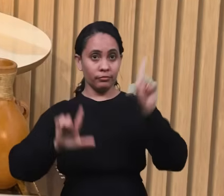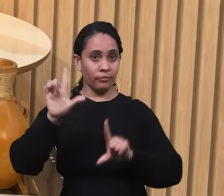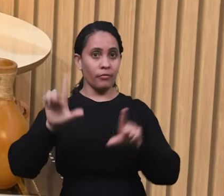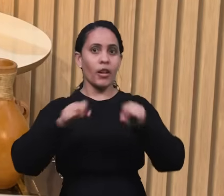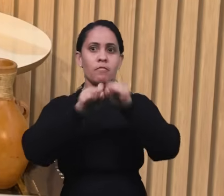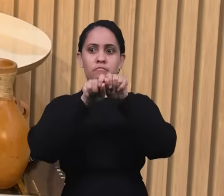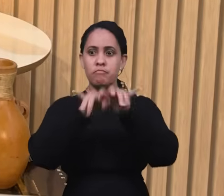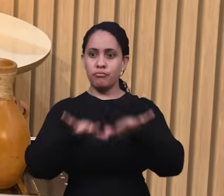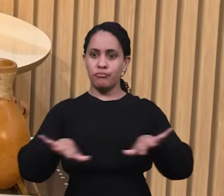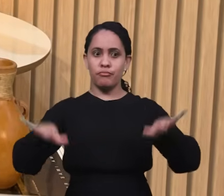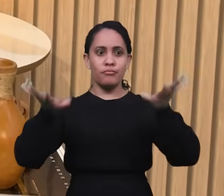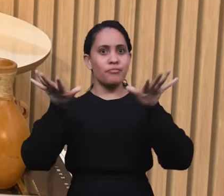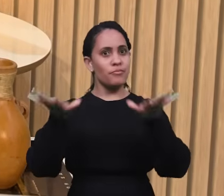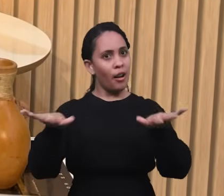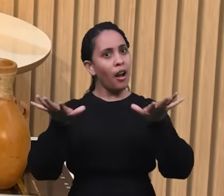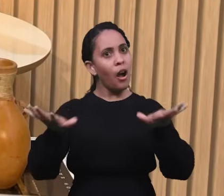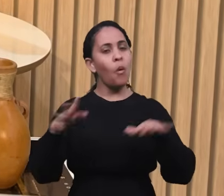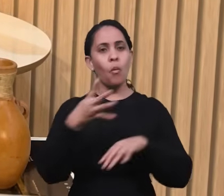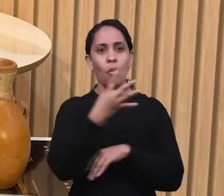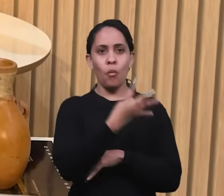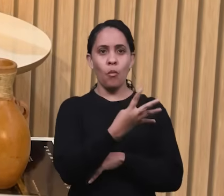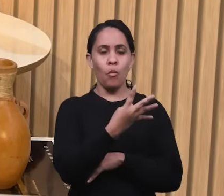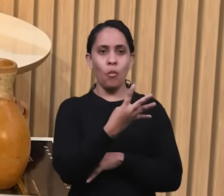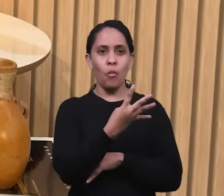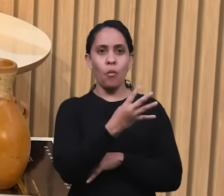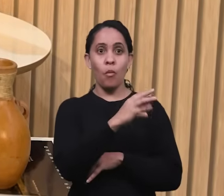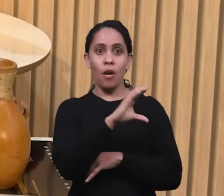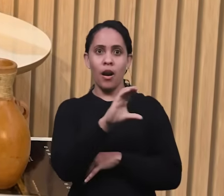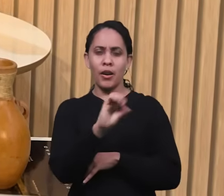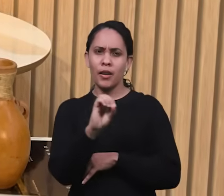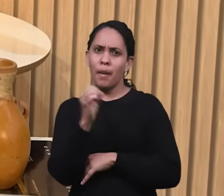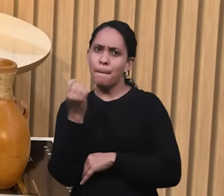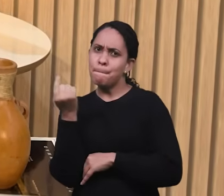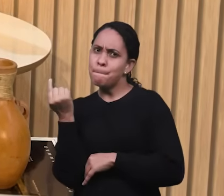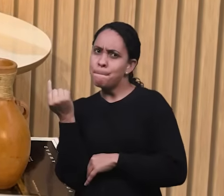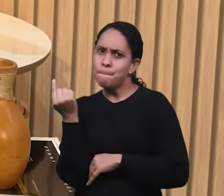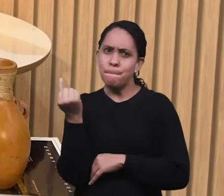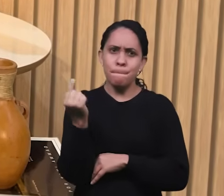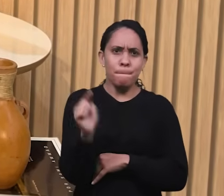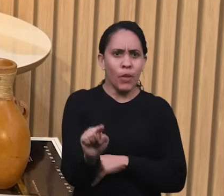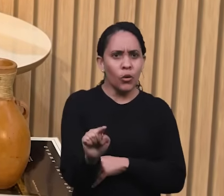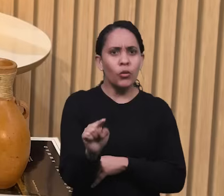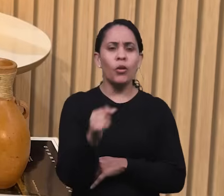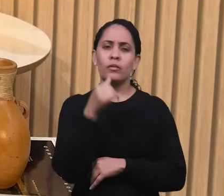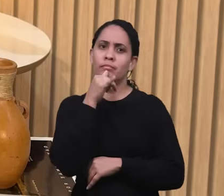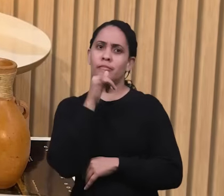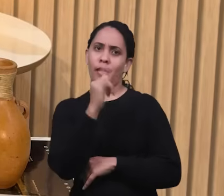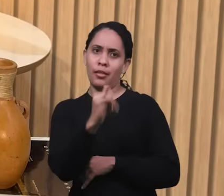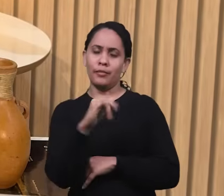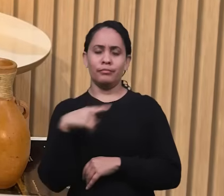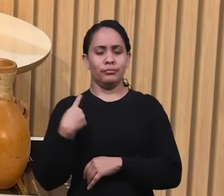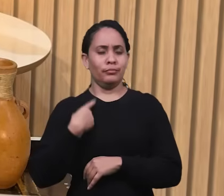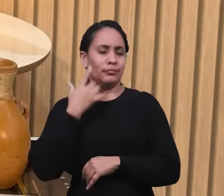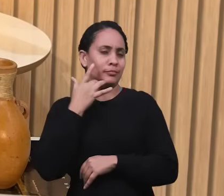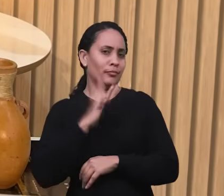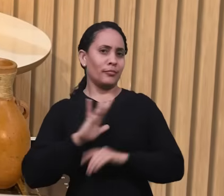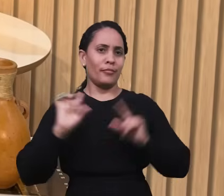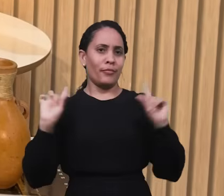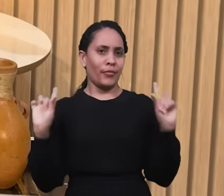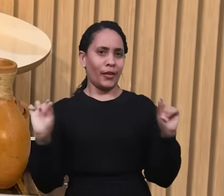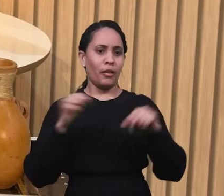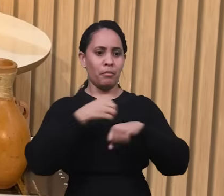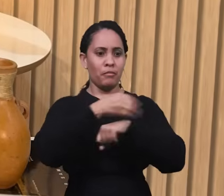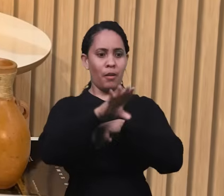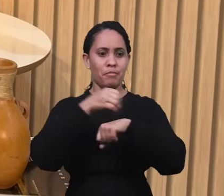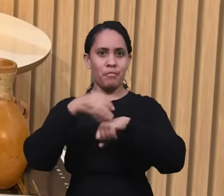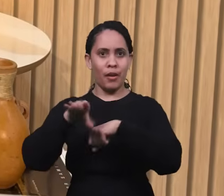alcance potencial de 40 milhões de italianos. O que não se sabia é que esse programa também ele alcançou o